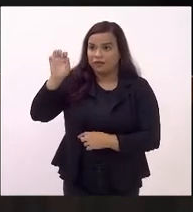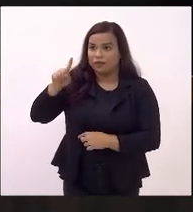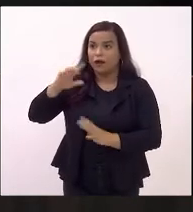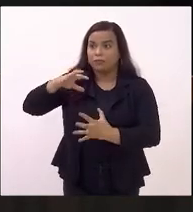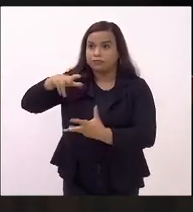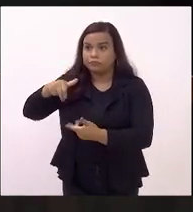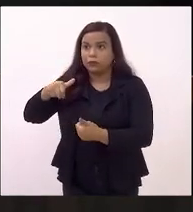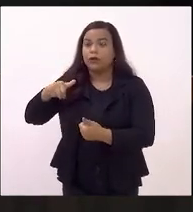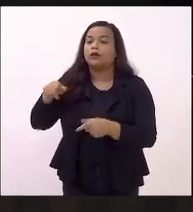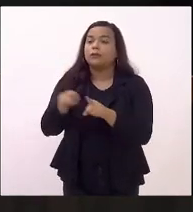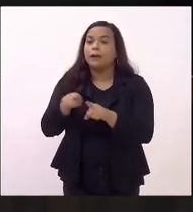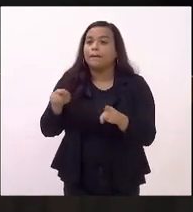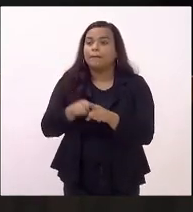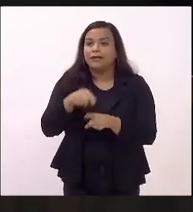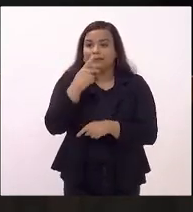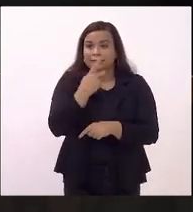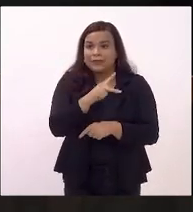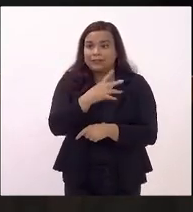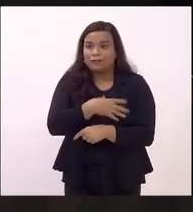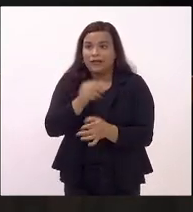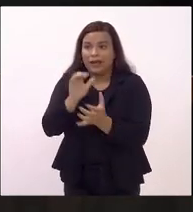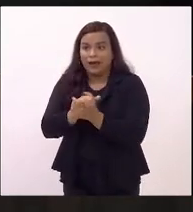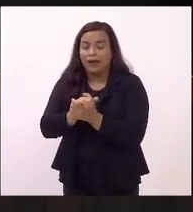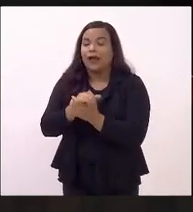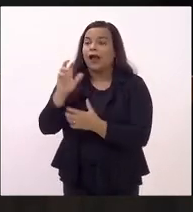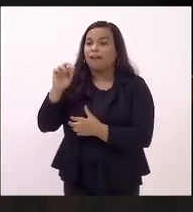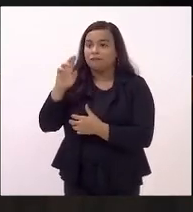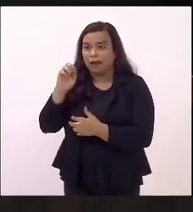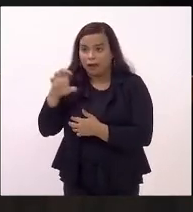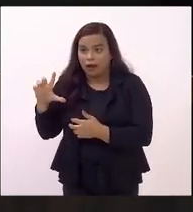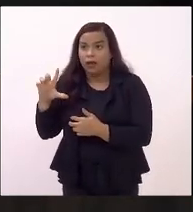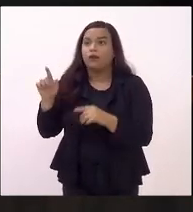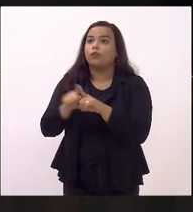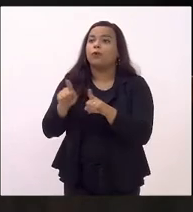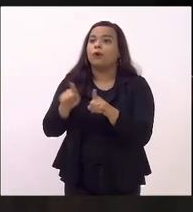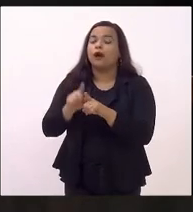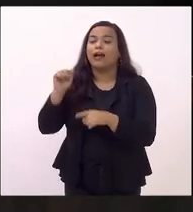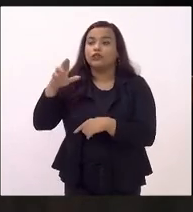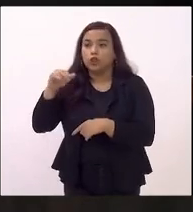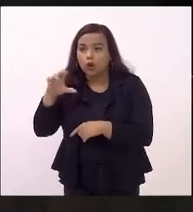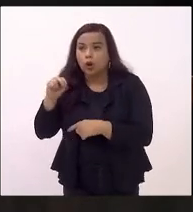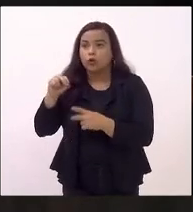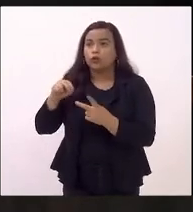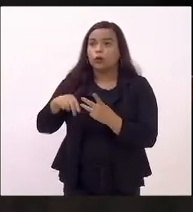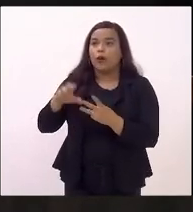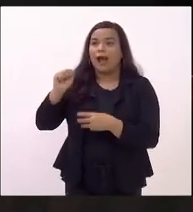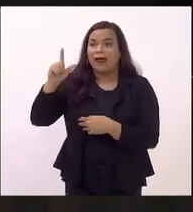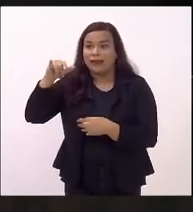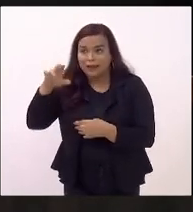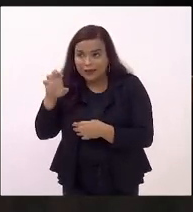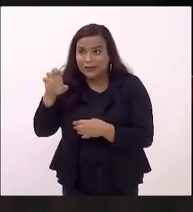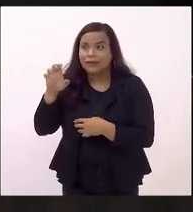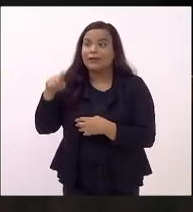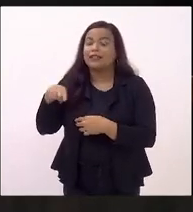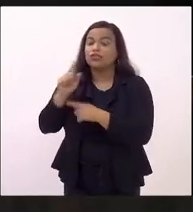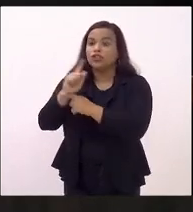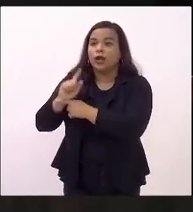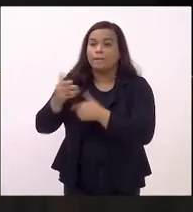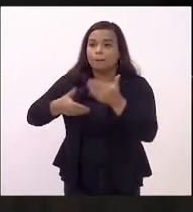seu genro, Antônio Coelho, Aline Cristina Simplício Teixeira, gerente de processo da